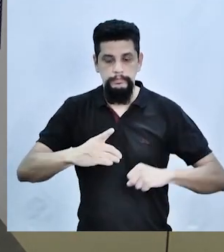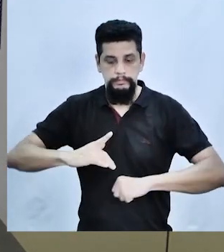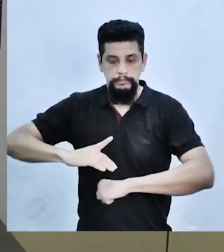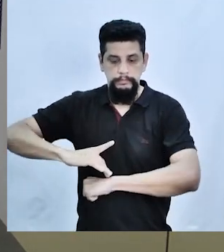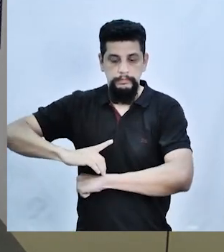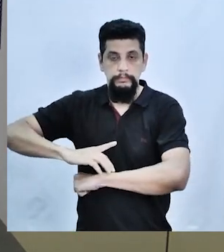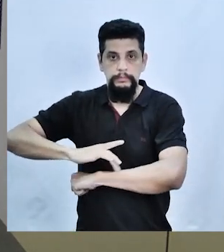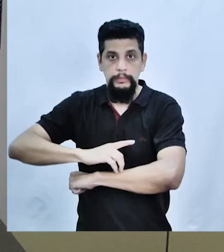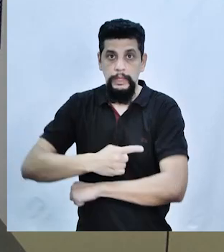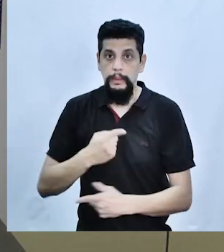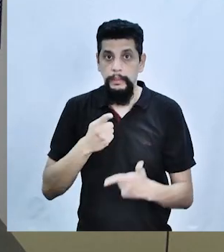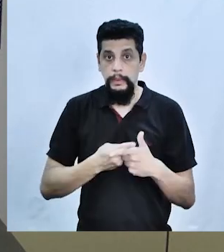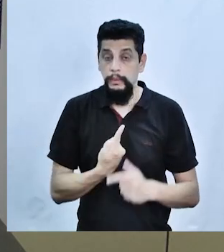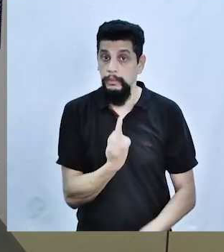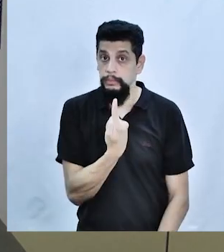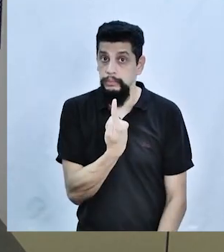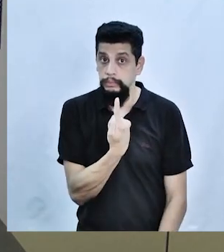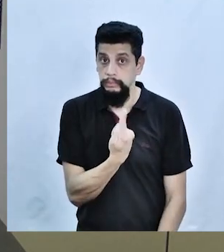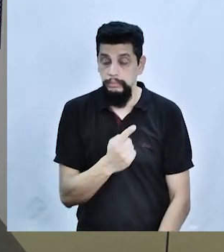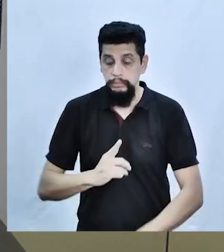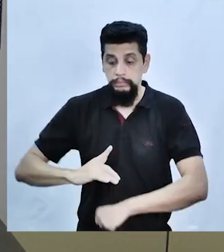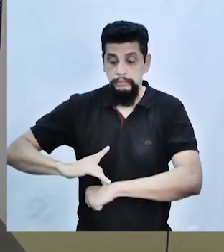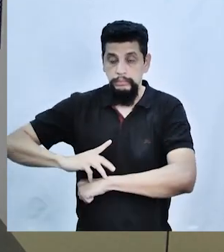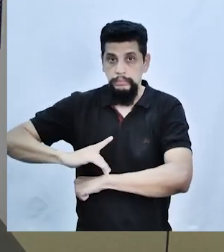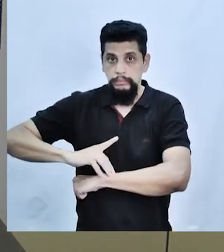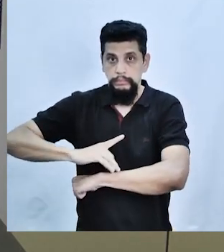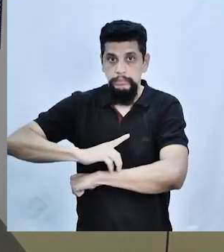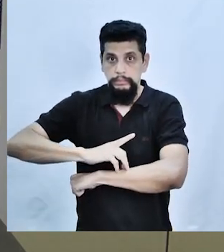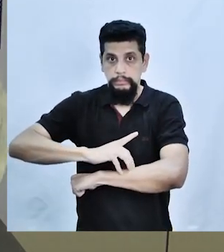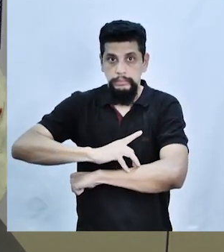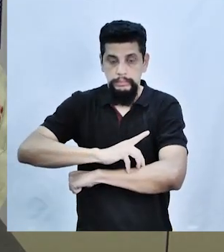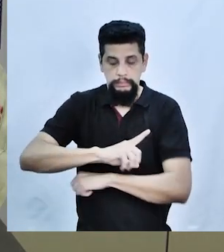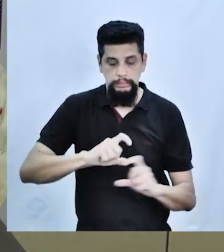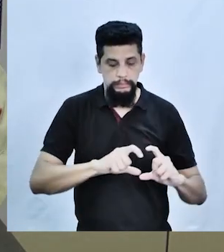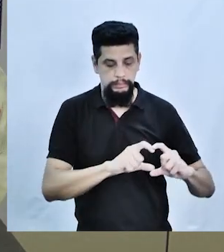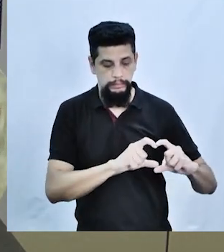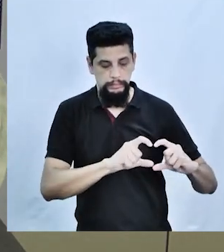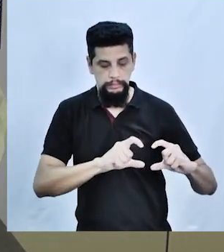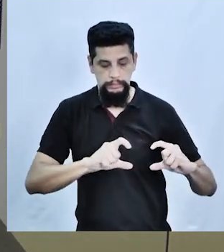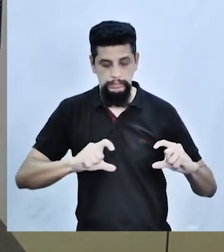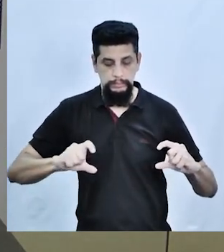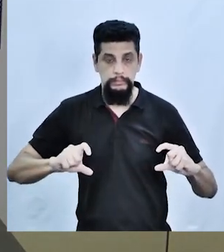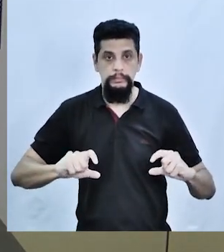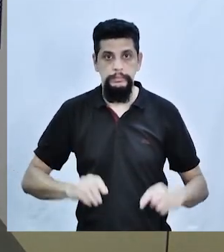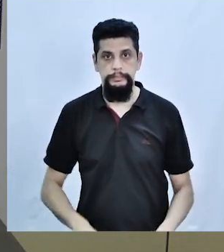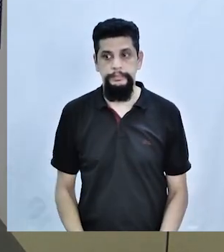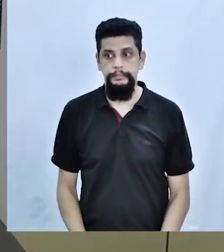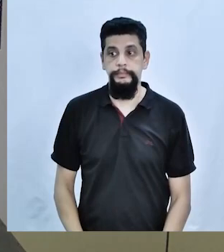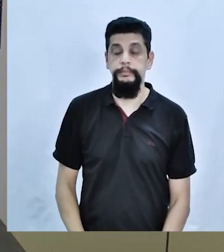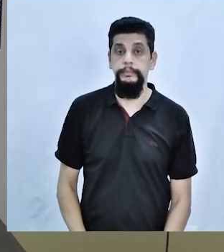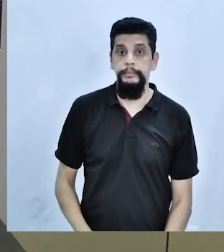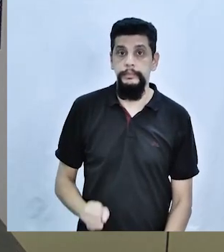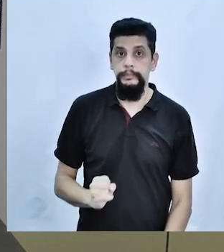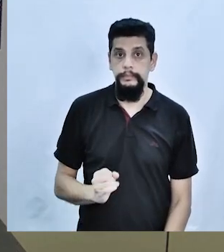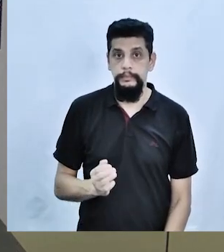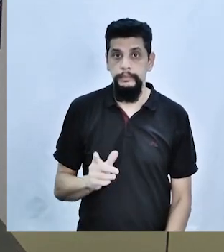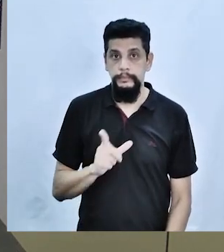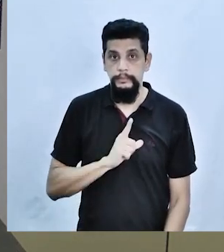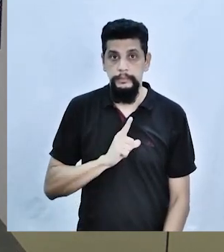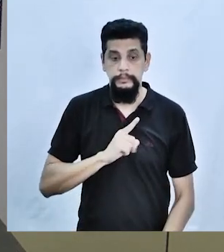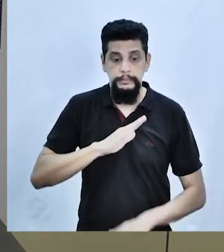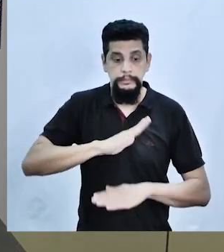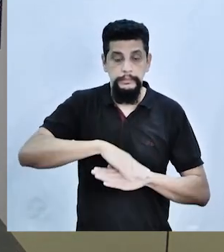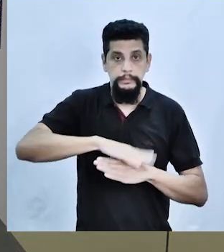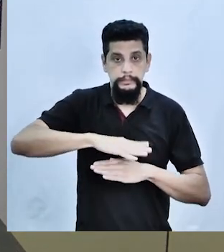Dinossauro. Porque eu estou falando de um dinossauro. É. Está ele aqui, ó. O meu dinossauro. E aí,